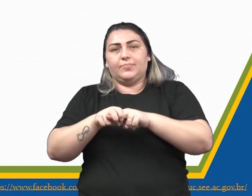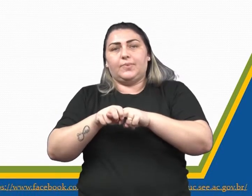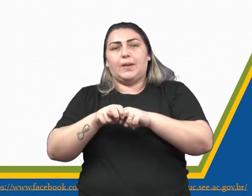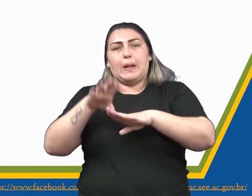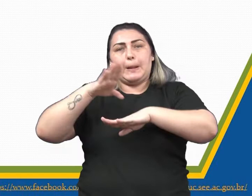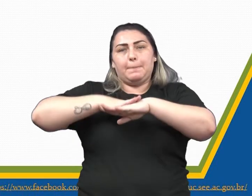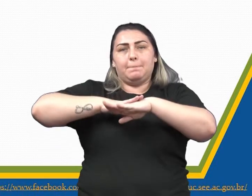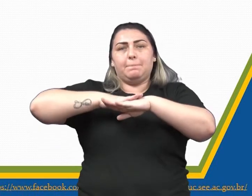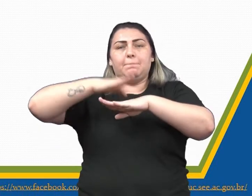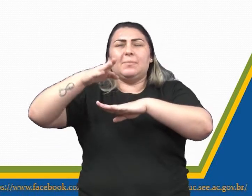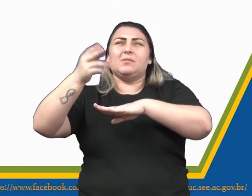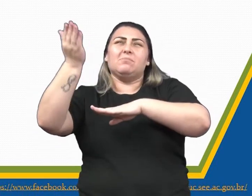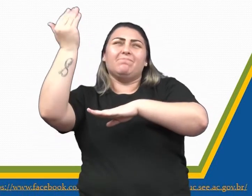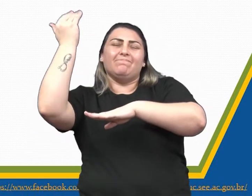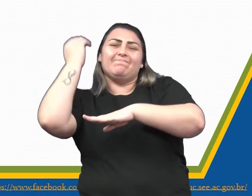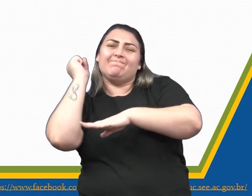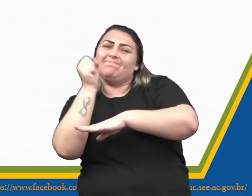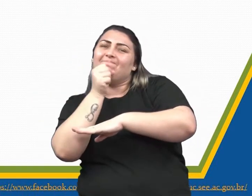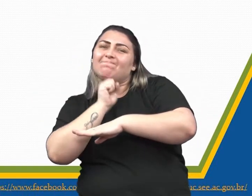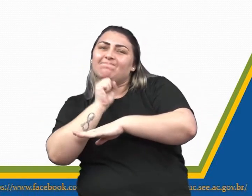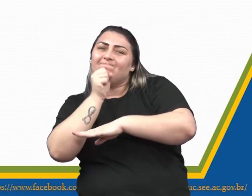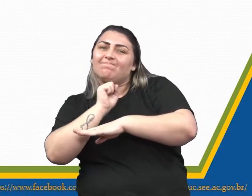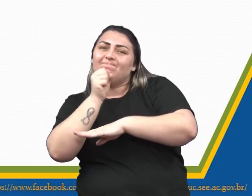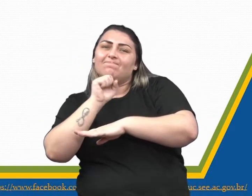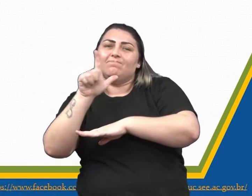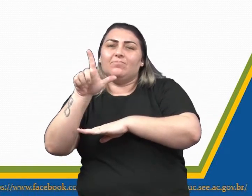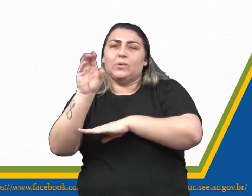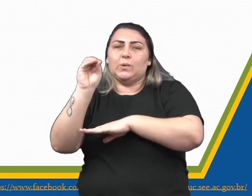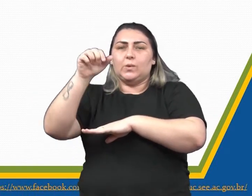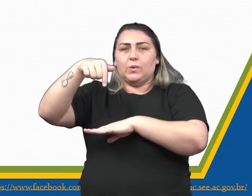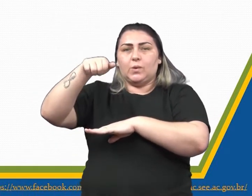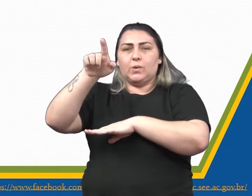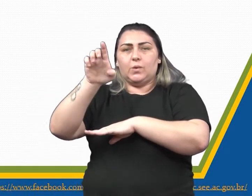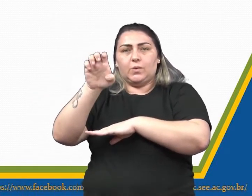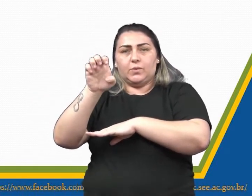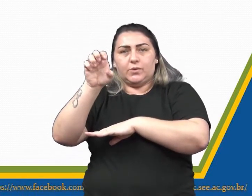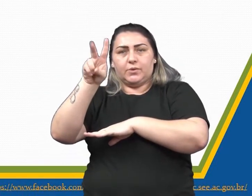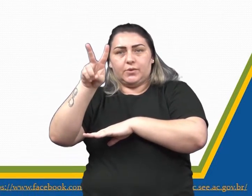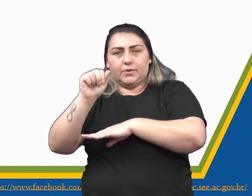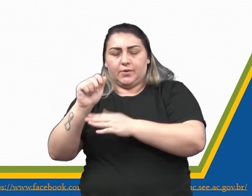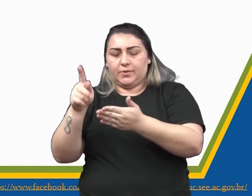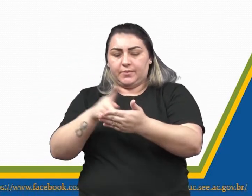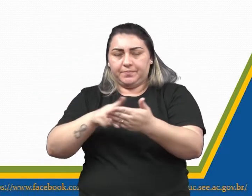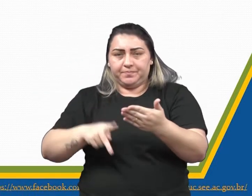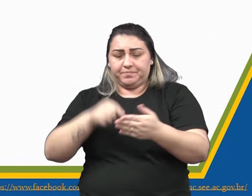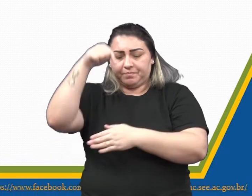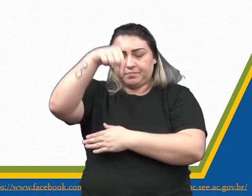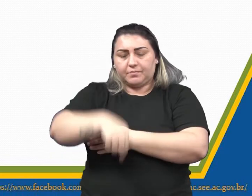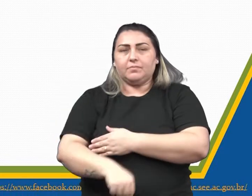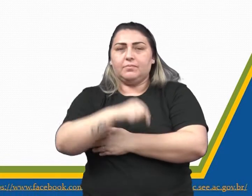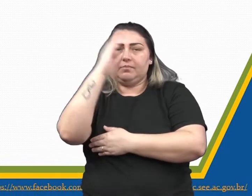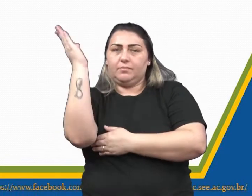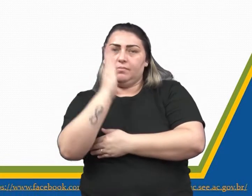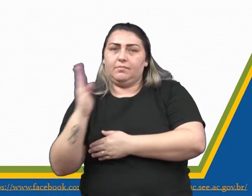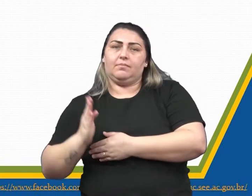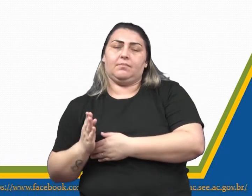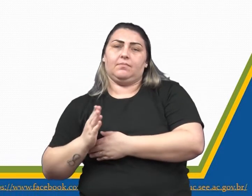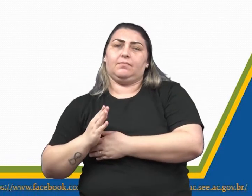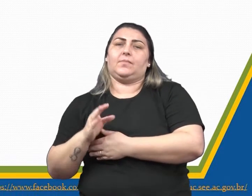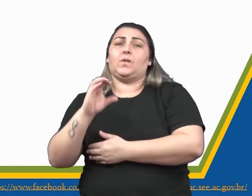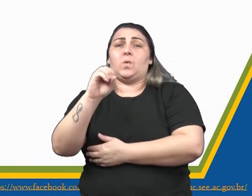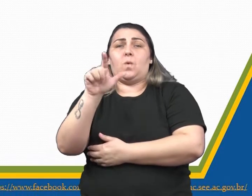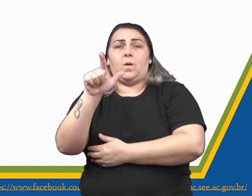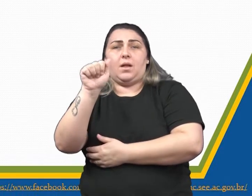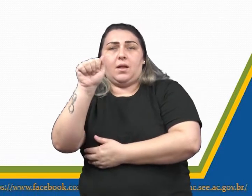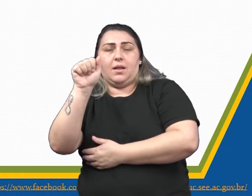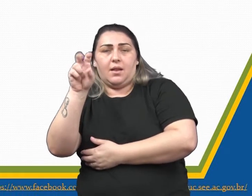mais antiga, chamada de longeva, forma de poema. No Brasil, alguns dos principais sonetistas foram Olavo